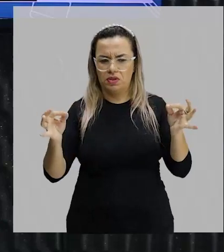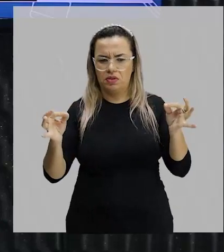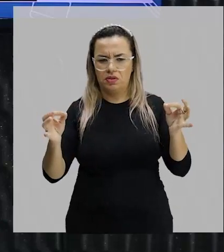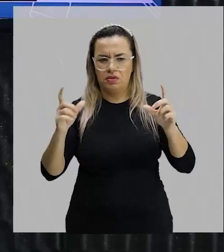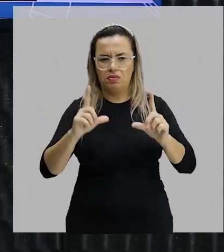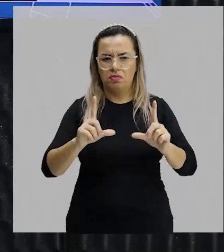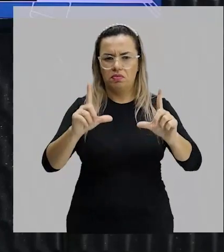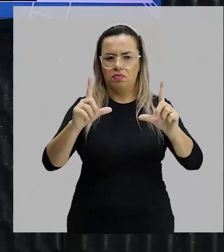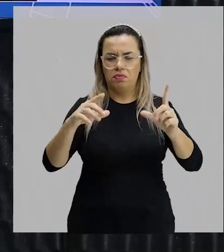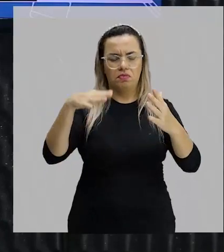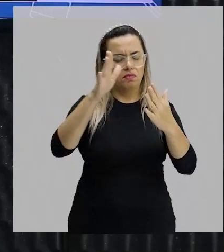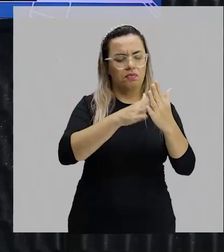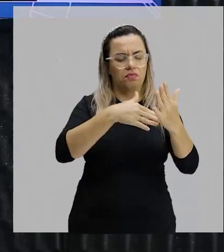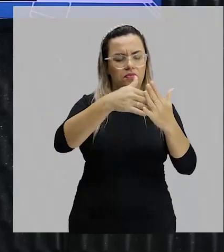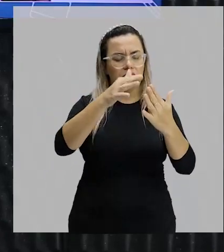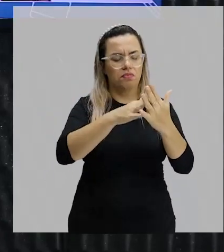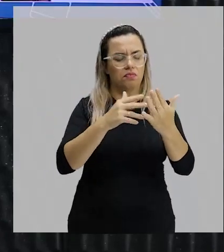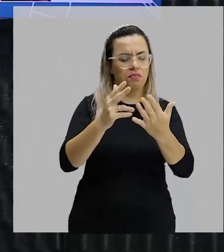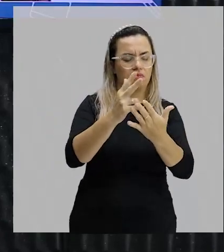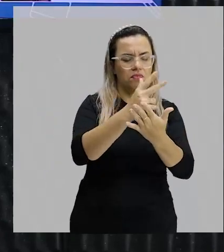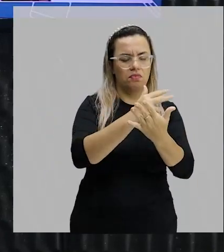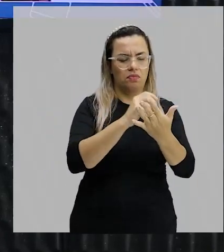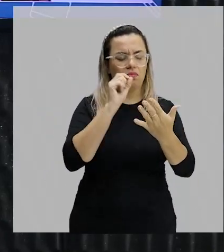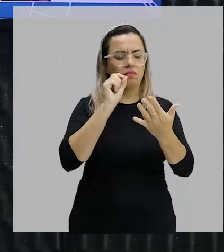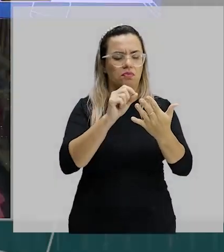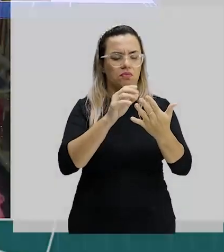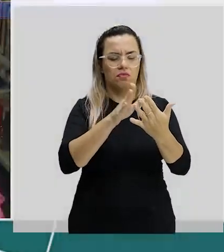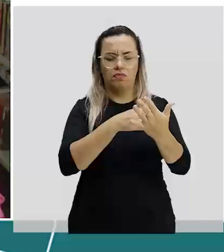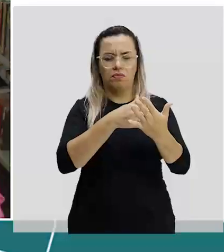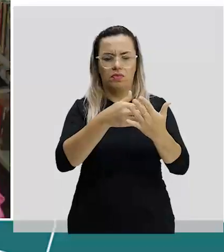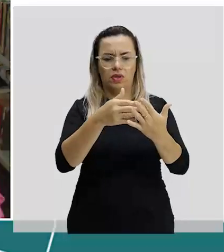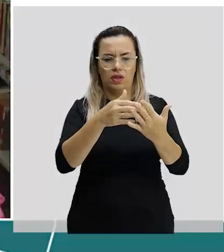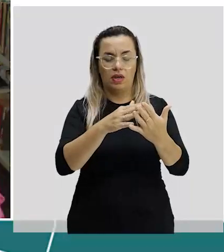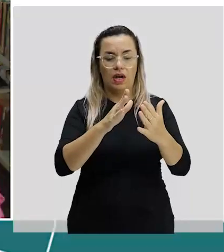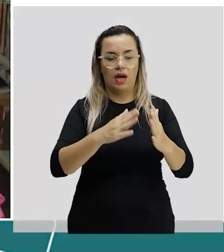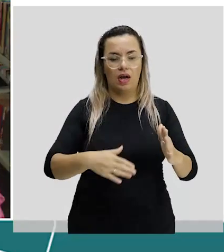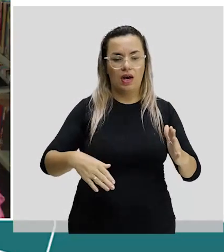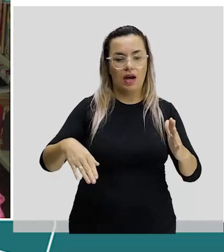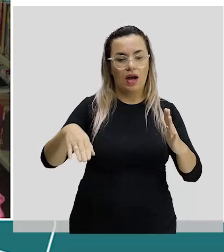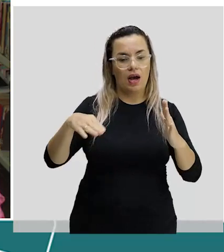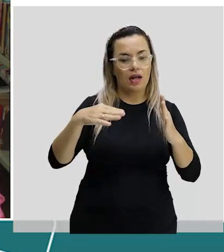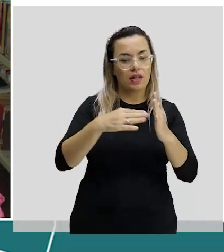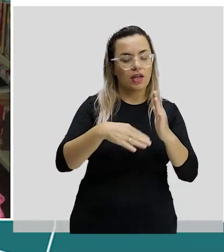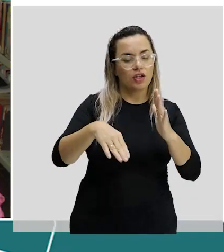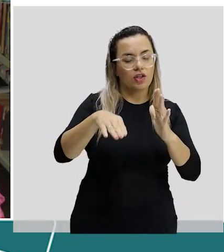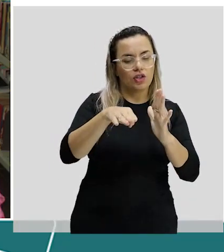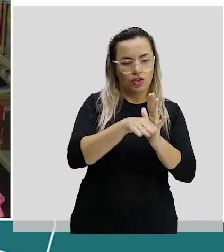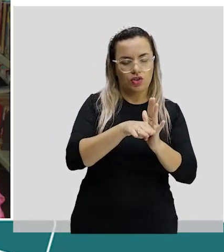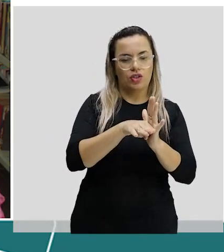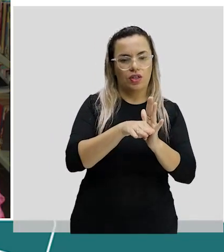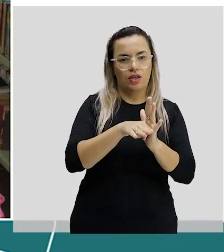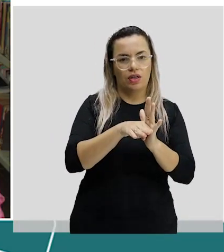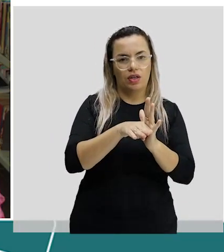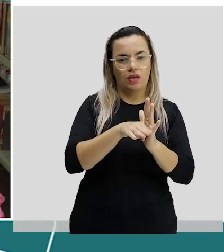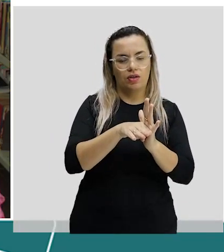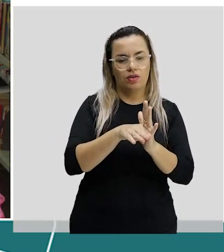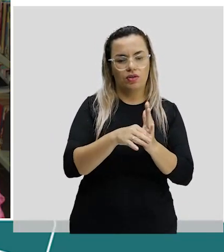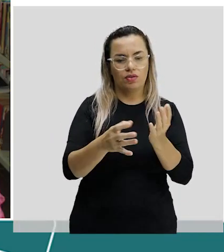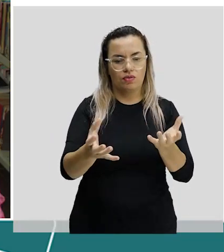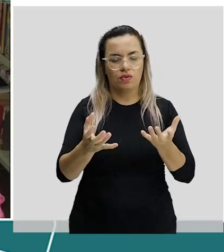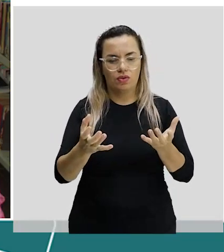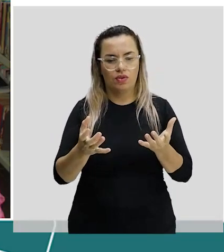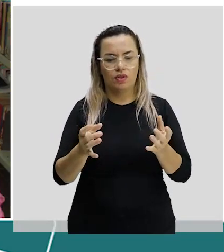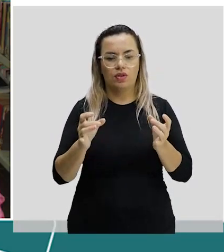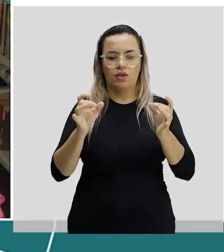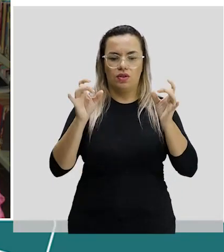tela a ser pintada, e pode ser pintada de várias maneiras, até chegar em situações específicas. Personagens infantis, onde você tem o herói e os